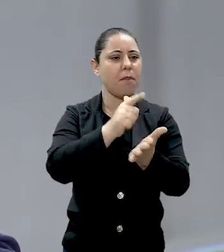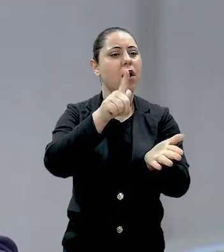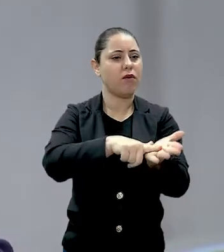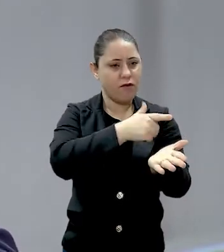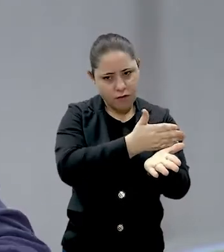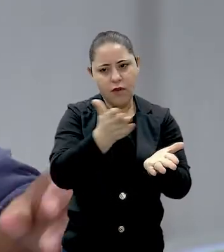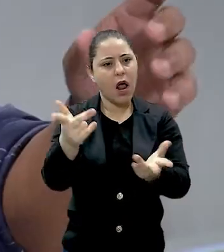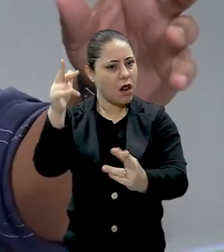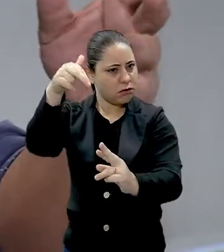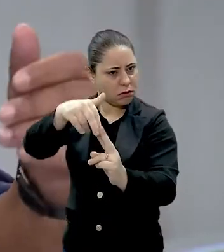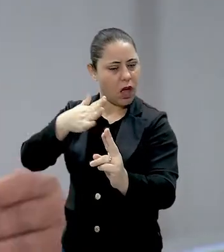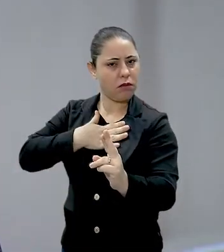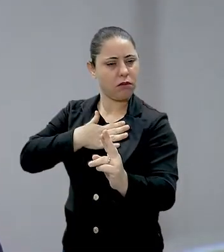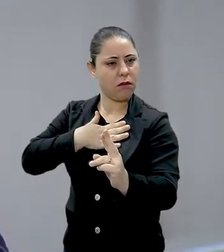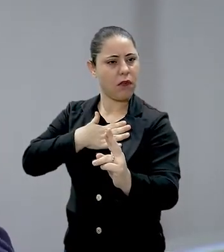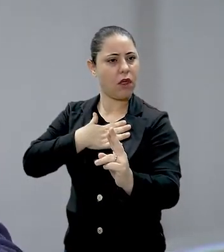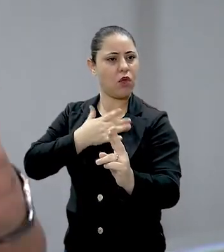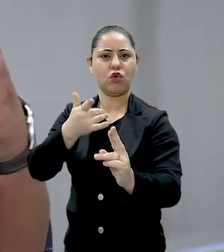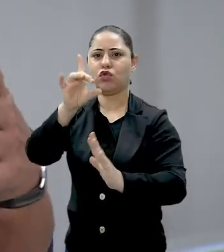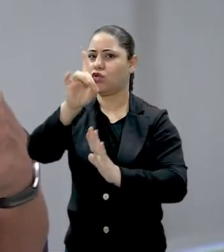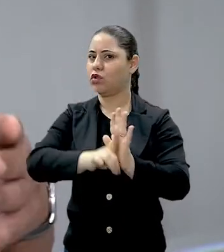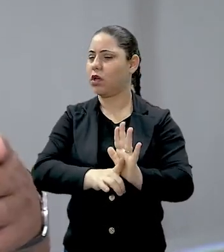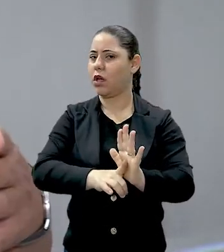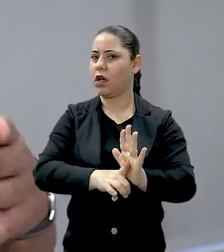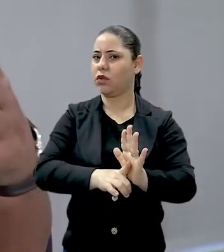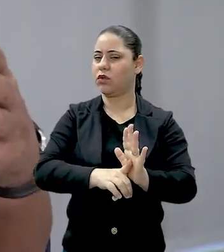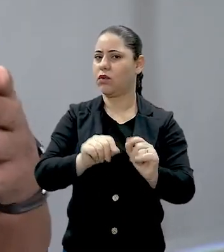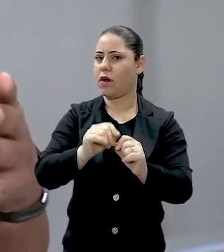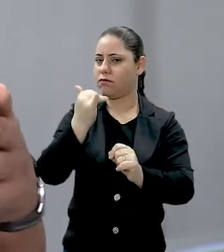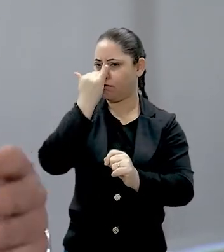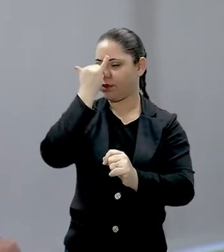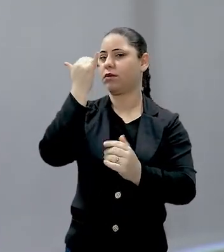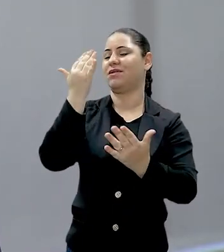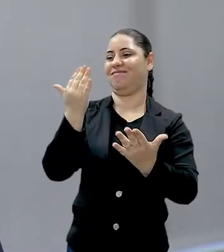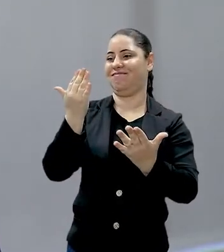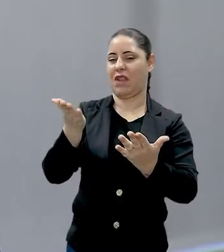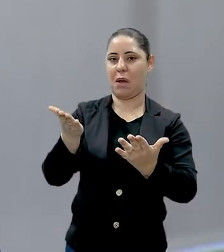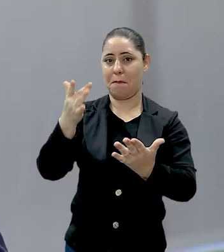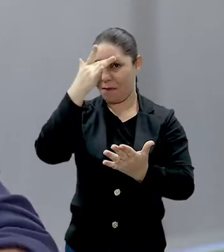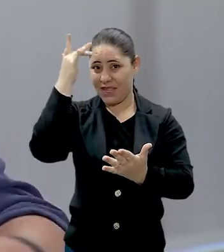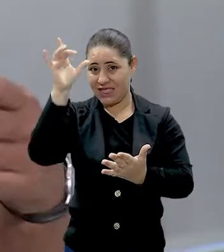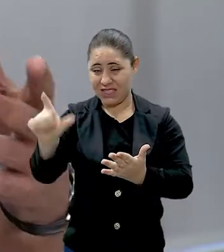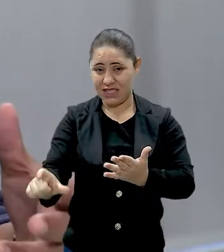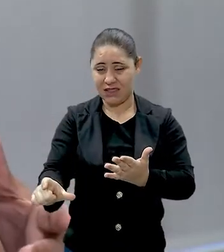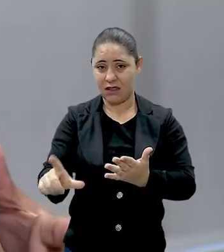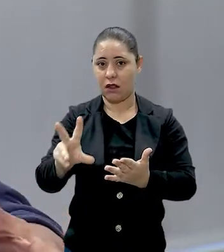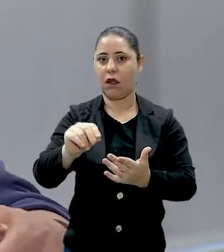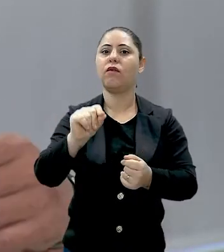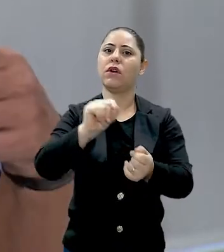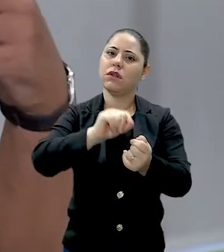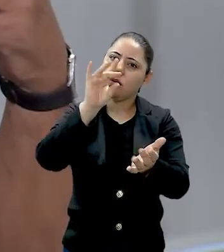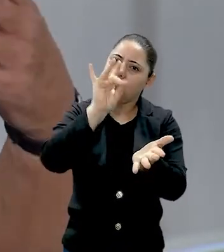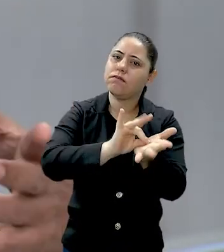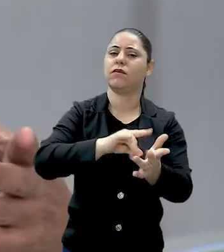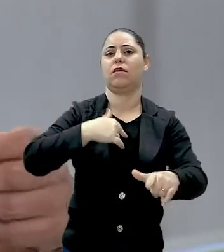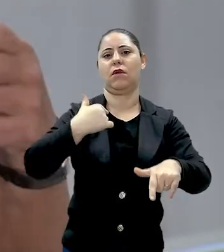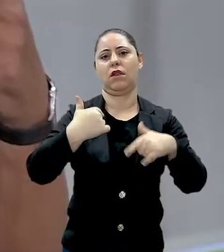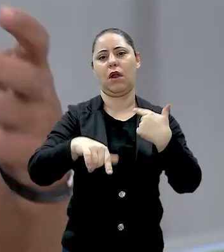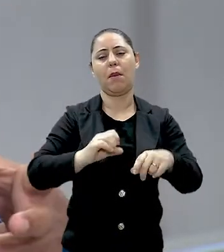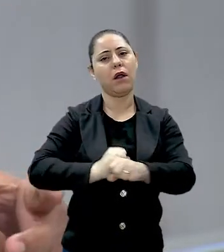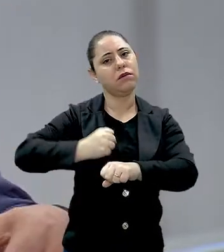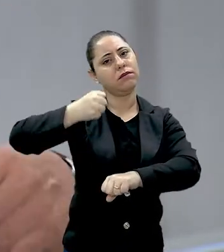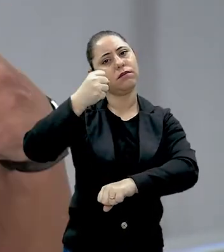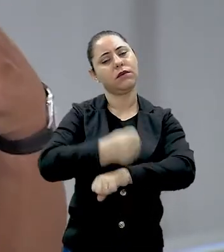em branco, falaram, vai lá e me representa, você não tem o direito de decepcionar essas pessoas, você tem que fazer com verdade,